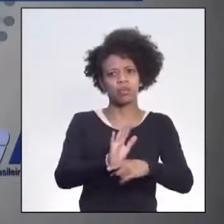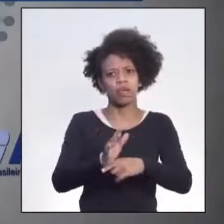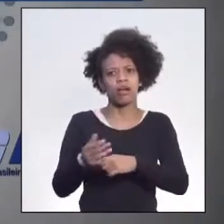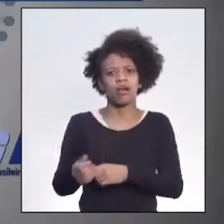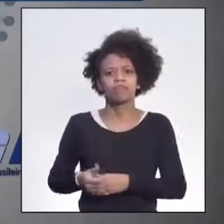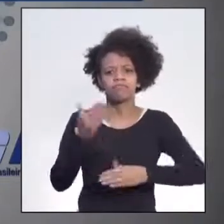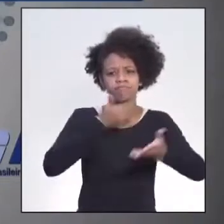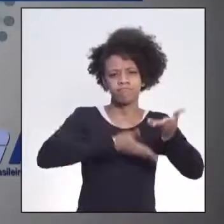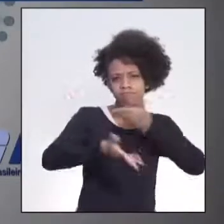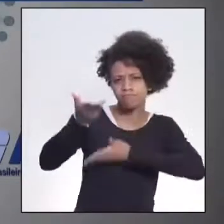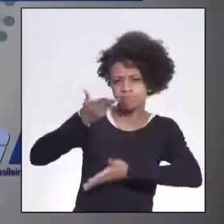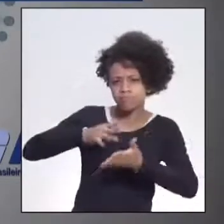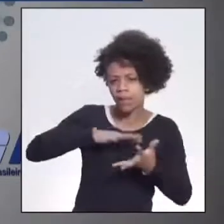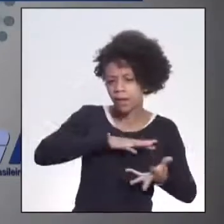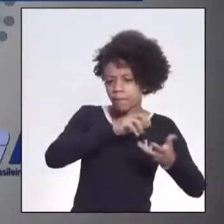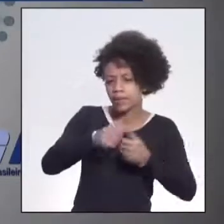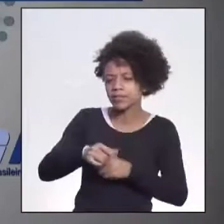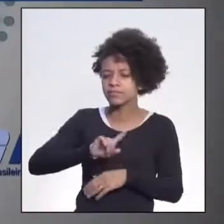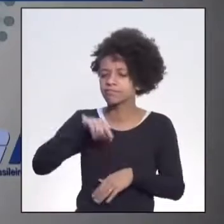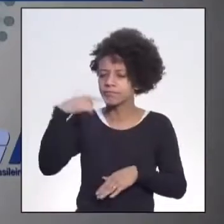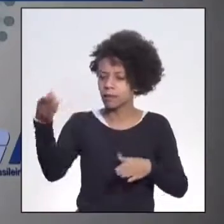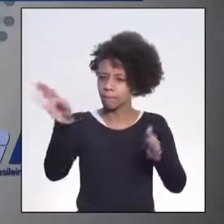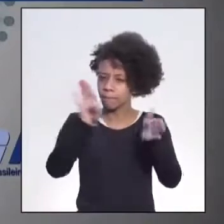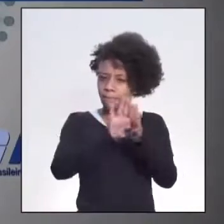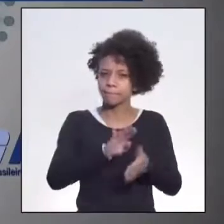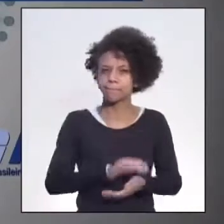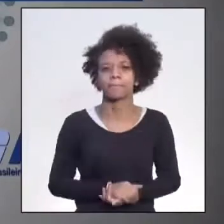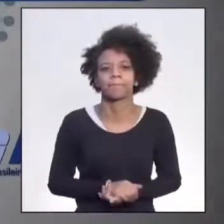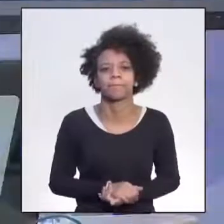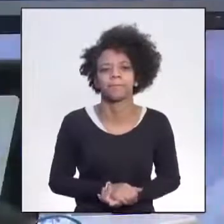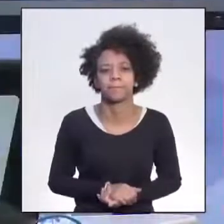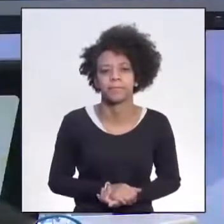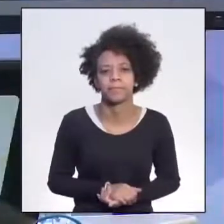pelo país. Até a próxima!